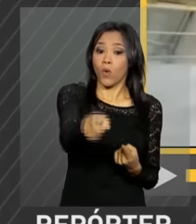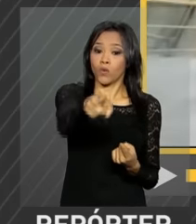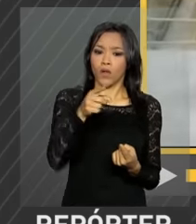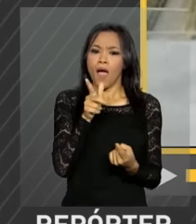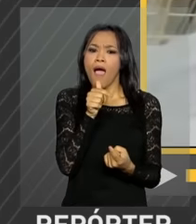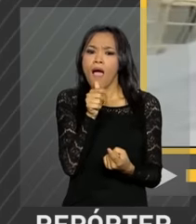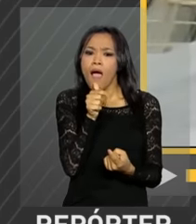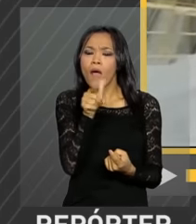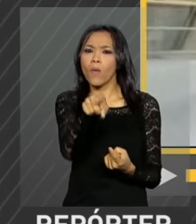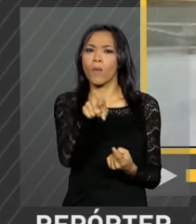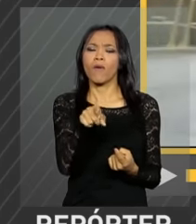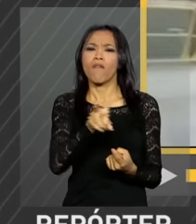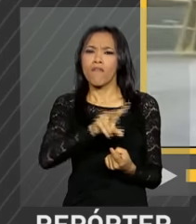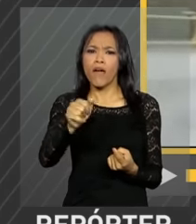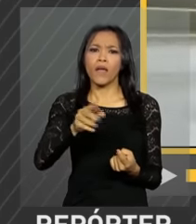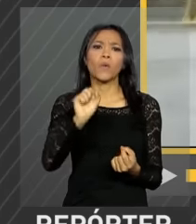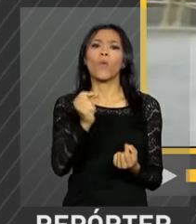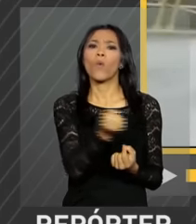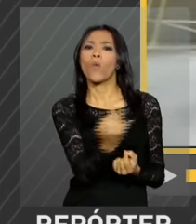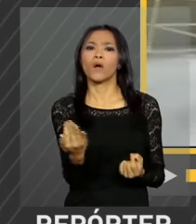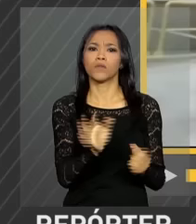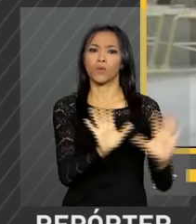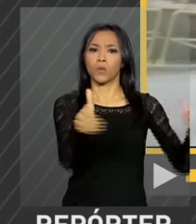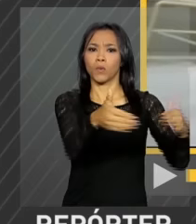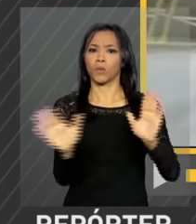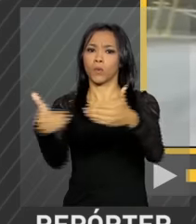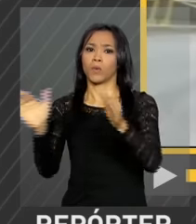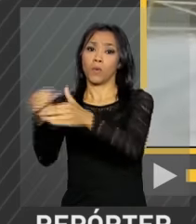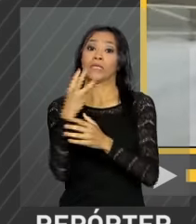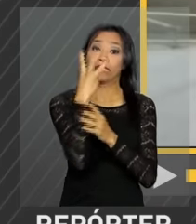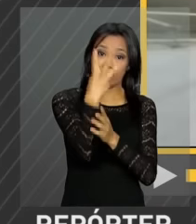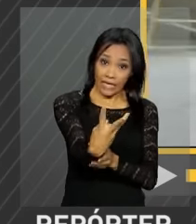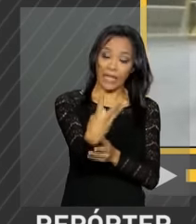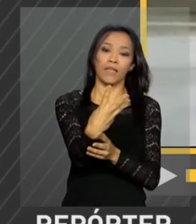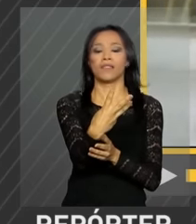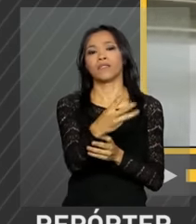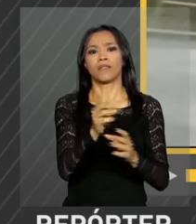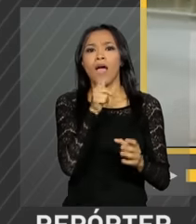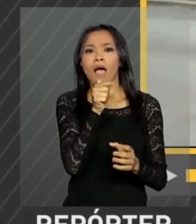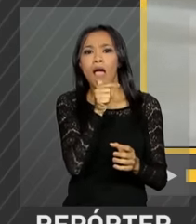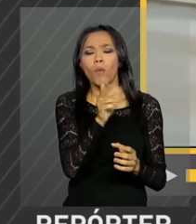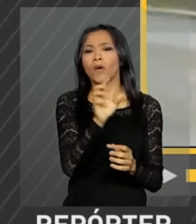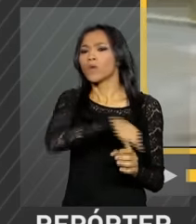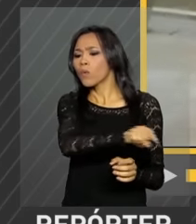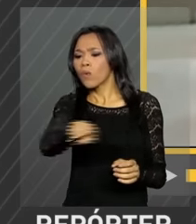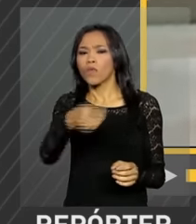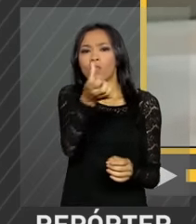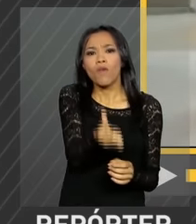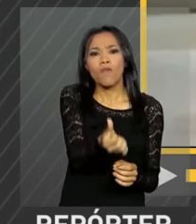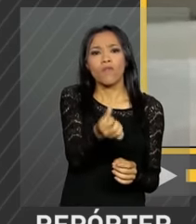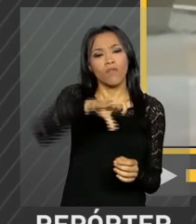a água vai abastecer três reservatórios: Salgueiro, Muquém e Cacimba Nova, completando 97